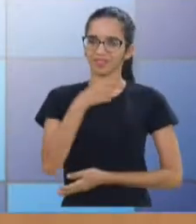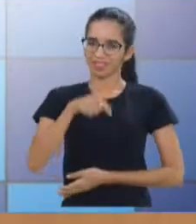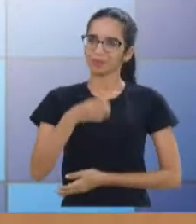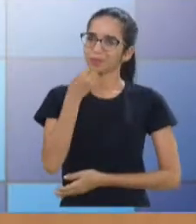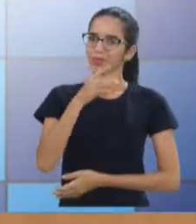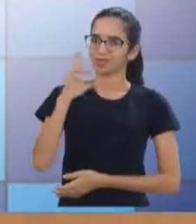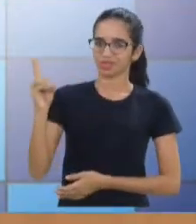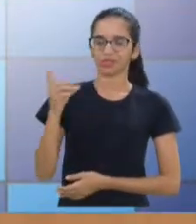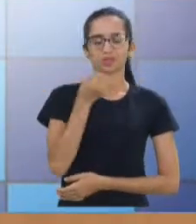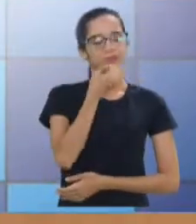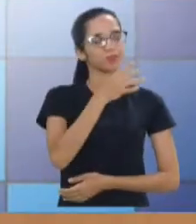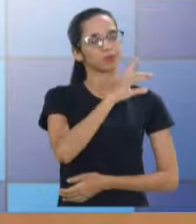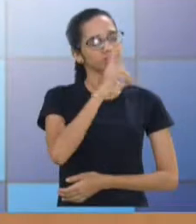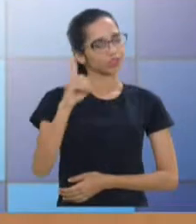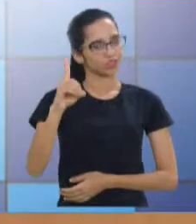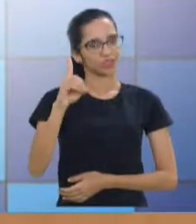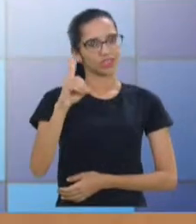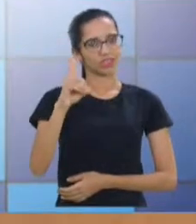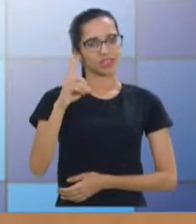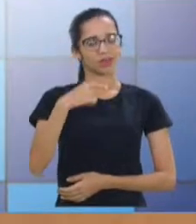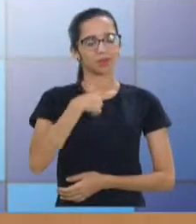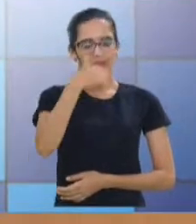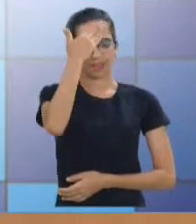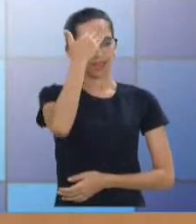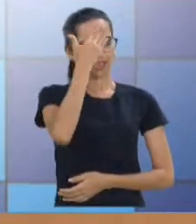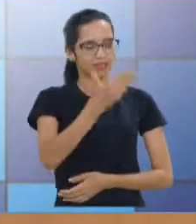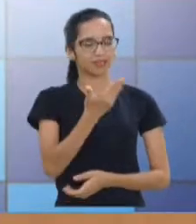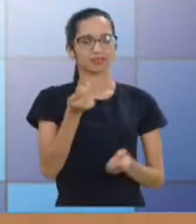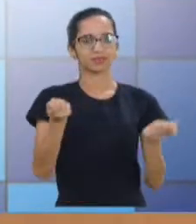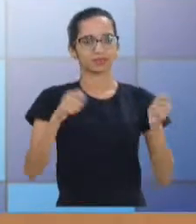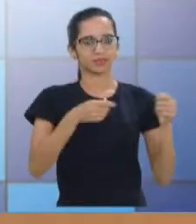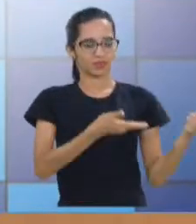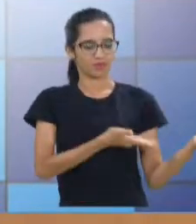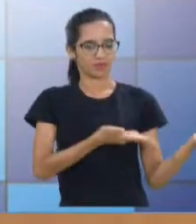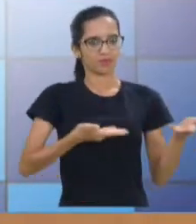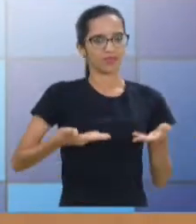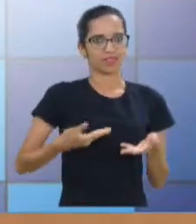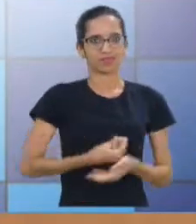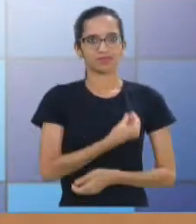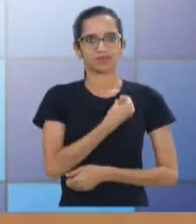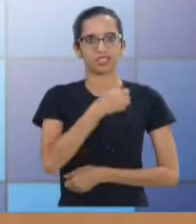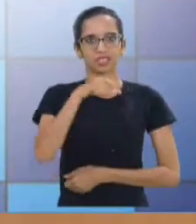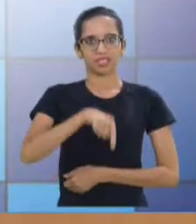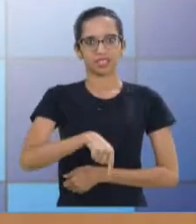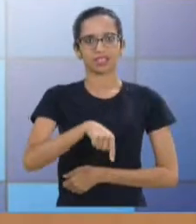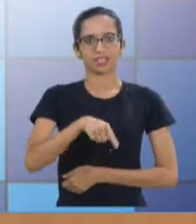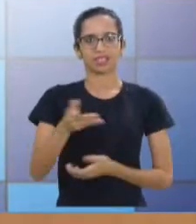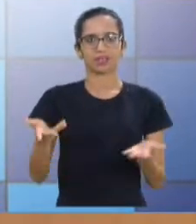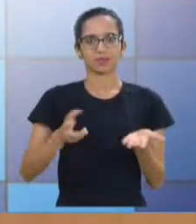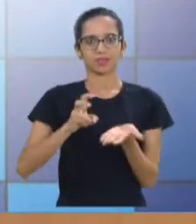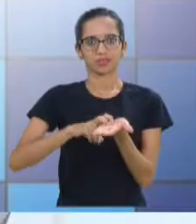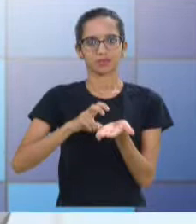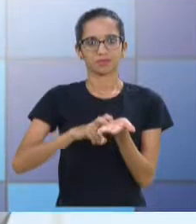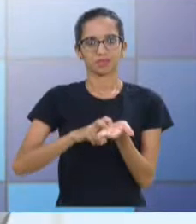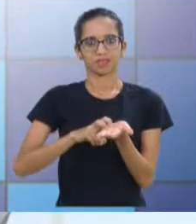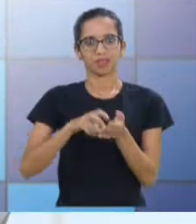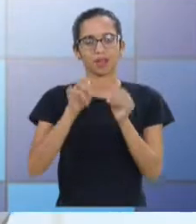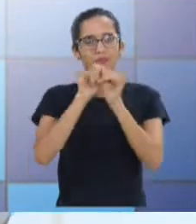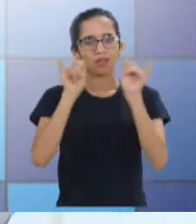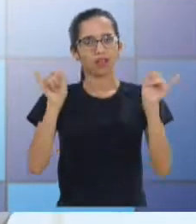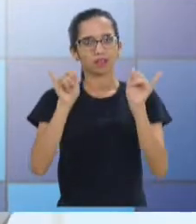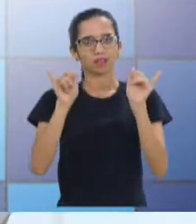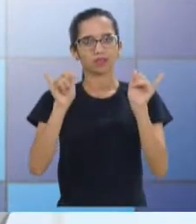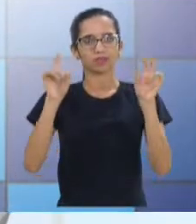bom dia agradeço pelo convite para estar aqui com você nessa nessa manhã falando de